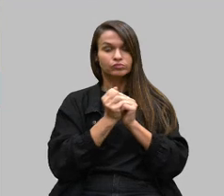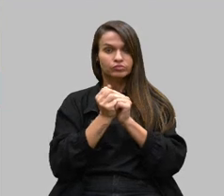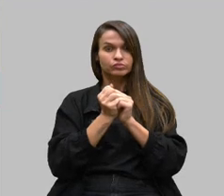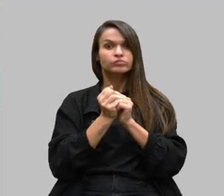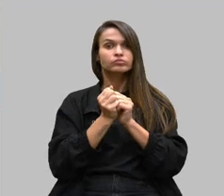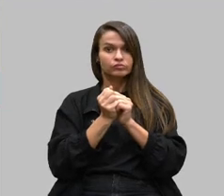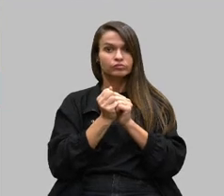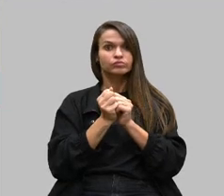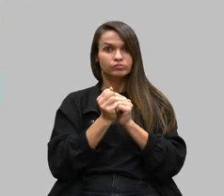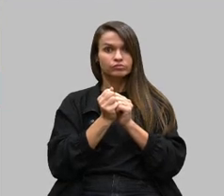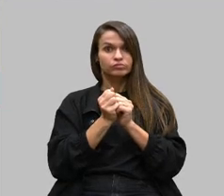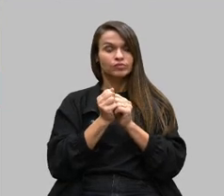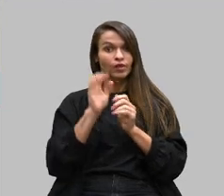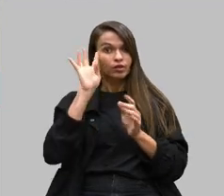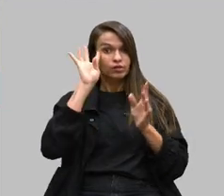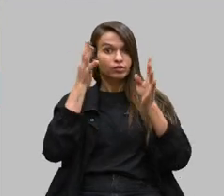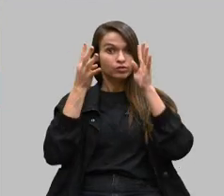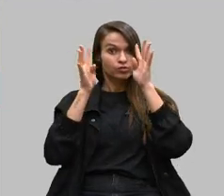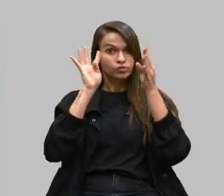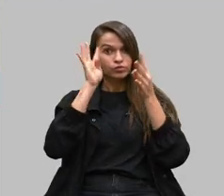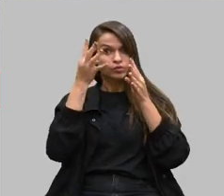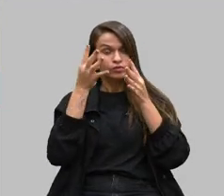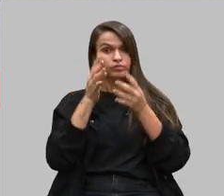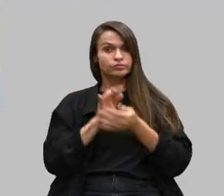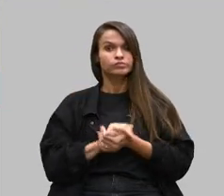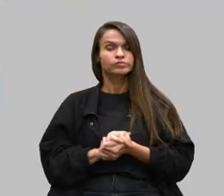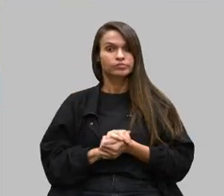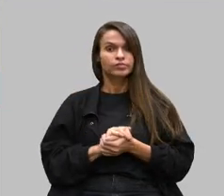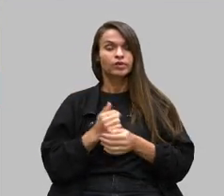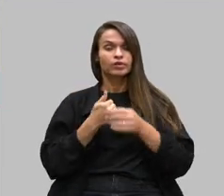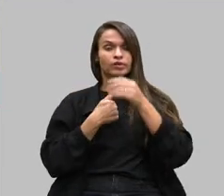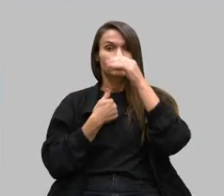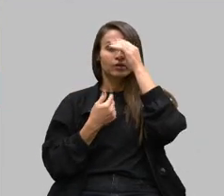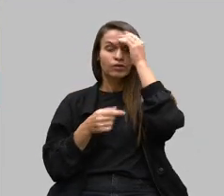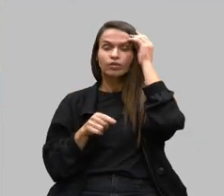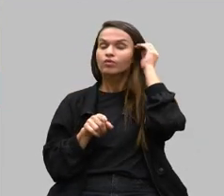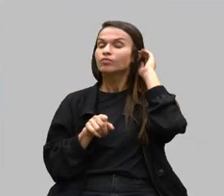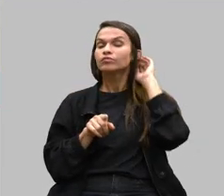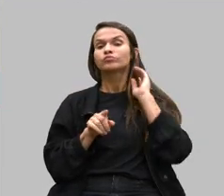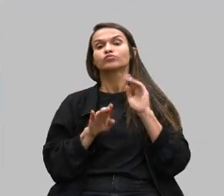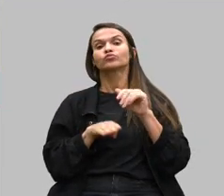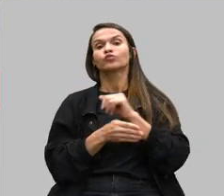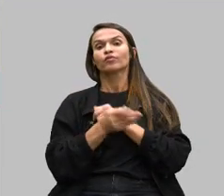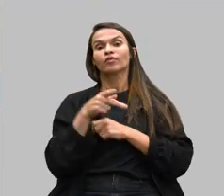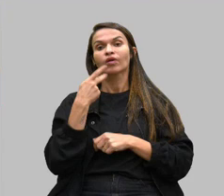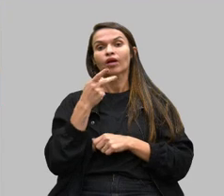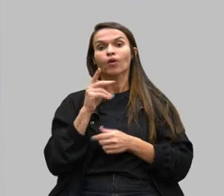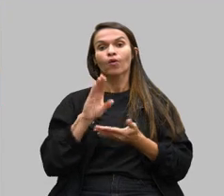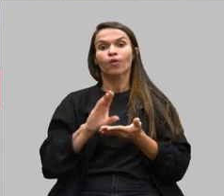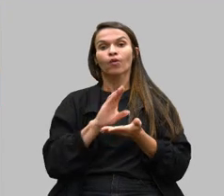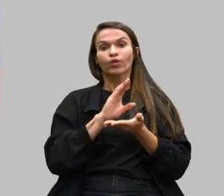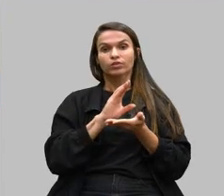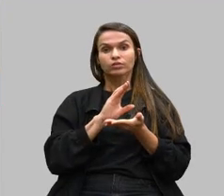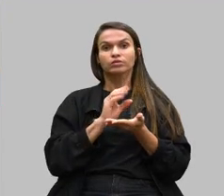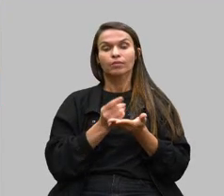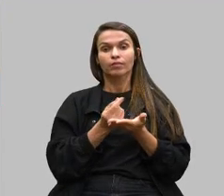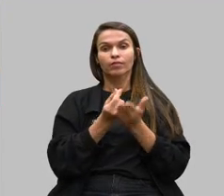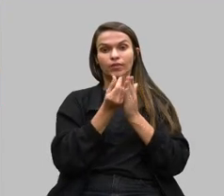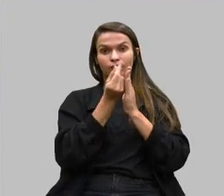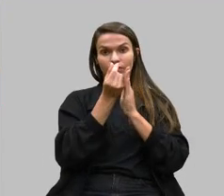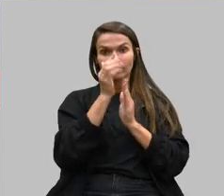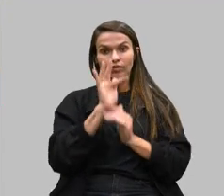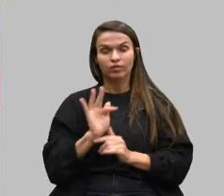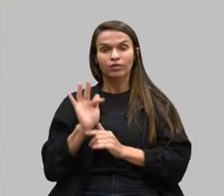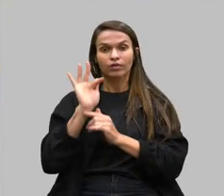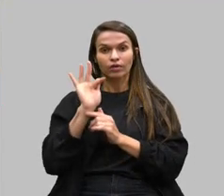nessas soluções eu até costumo dizer que o orçamento Federal ele é um orçamento Federal ele é